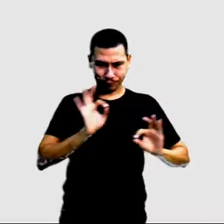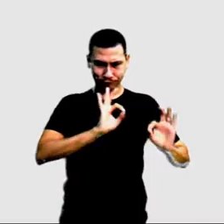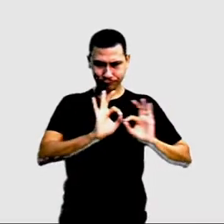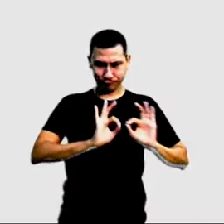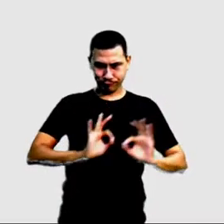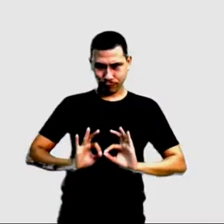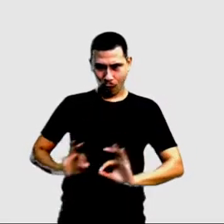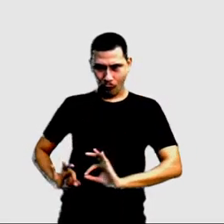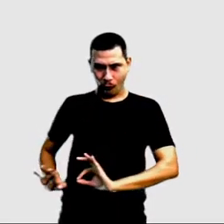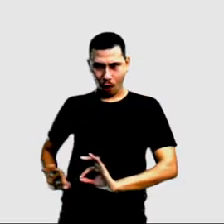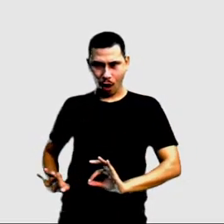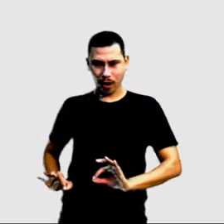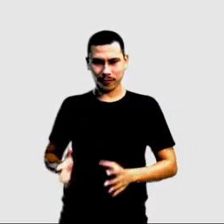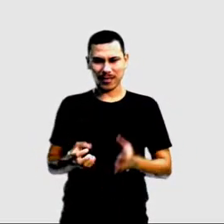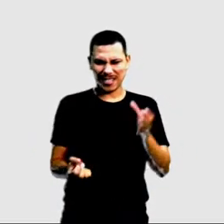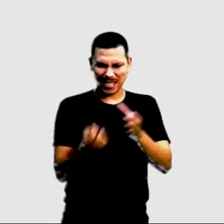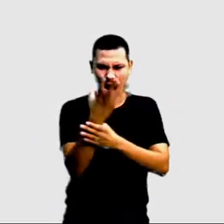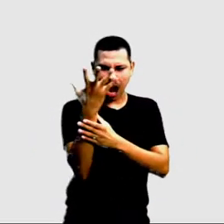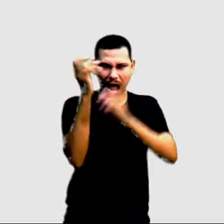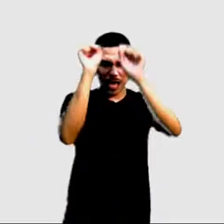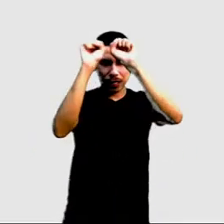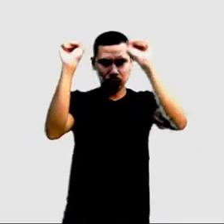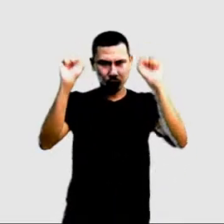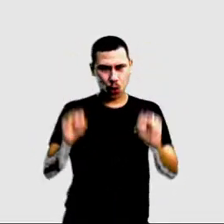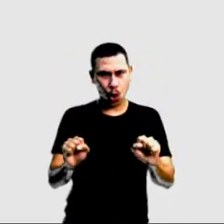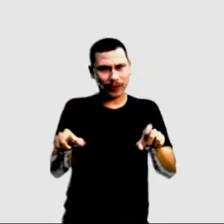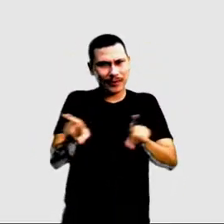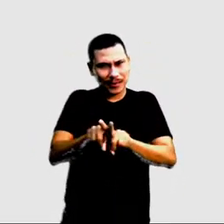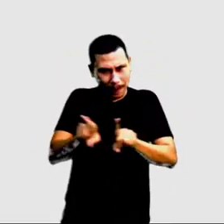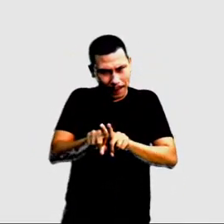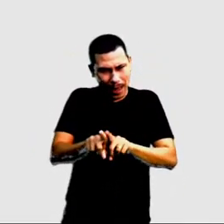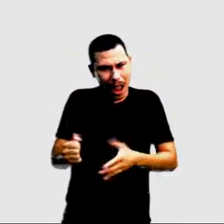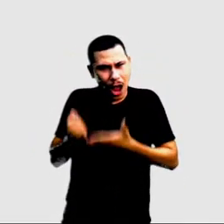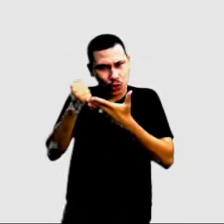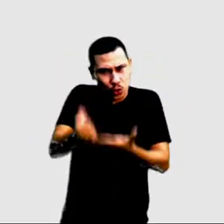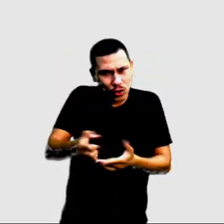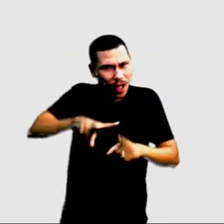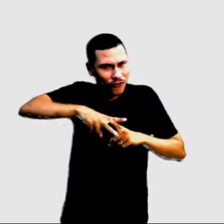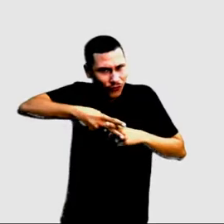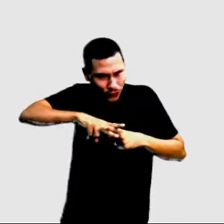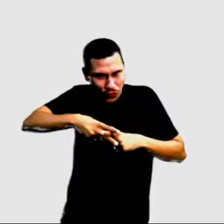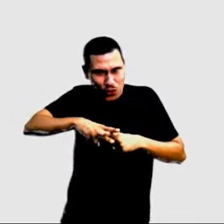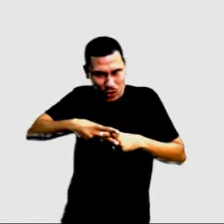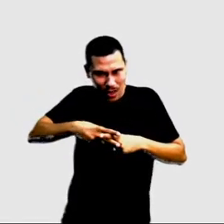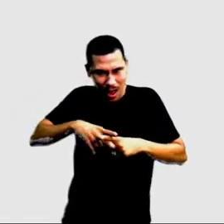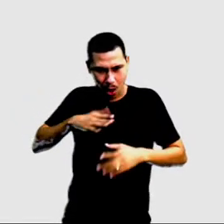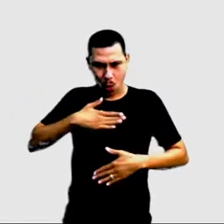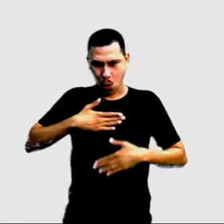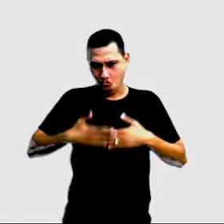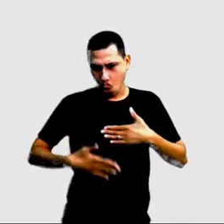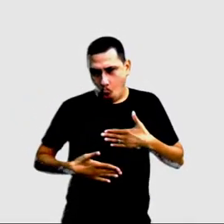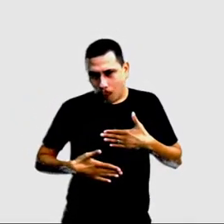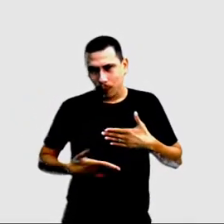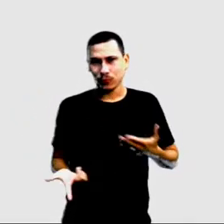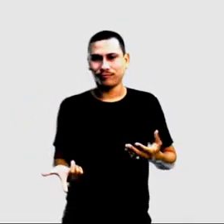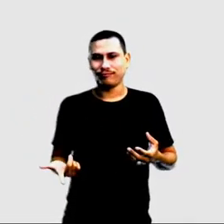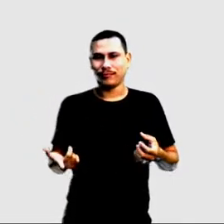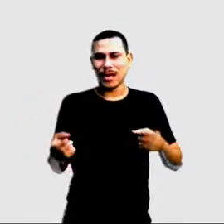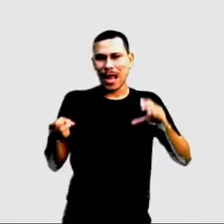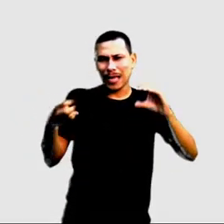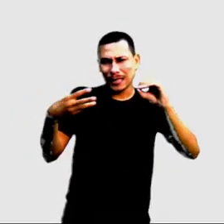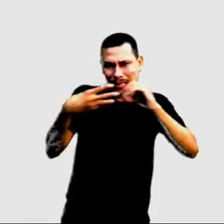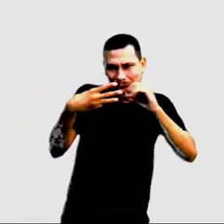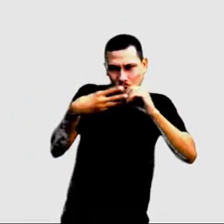eles formam as estruturas e também fazem funcionar. Temos células procarióticas e temos